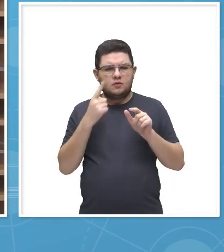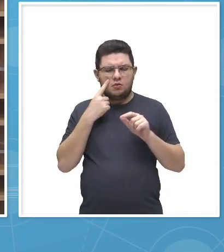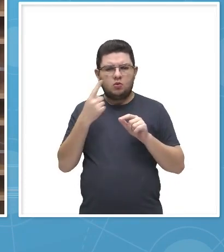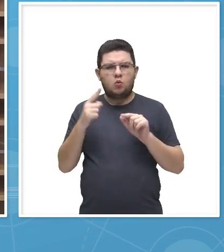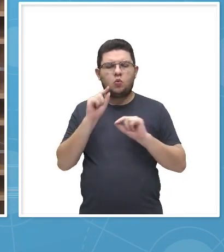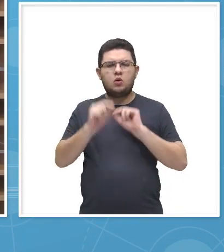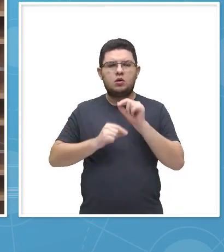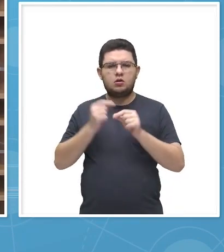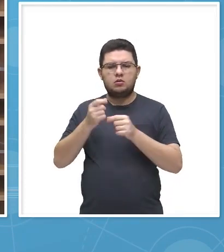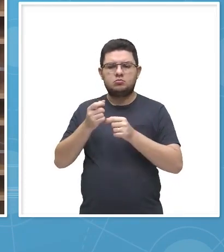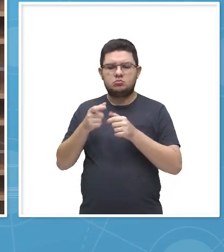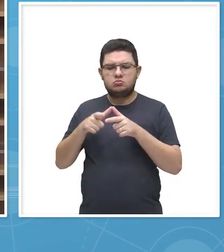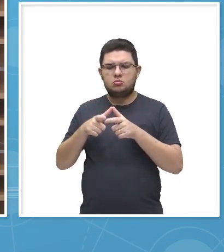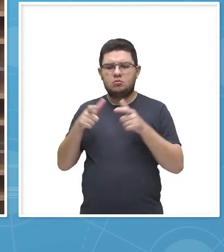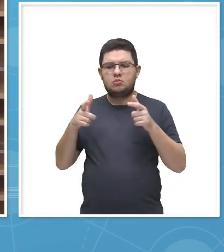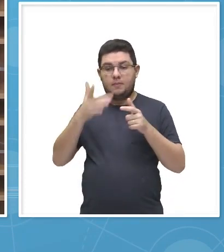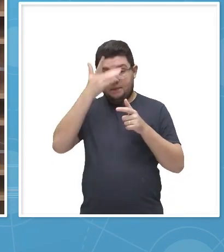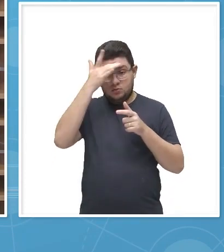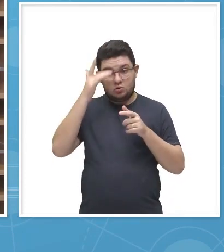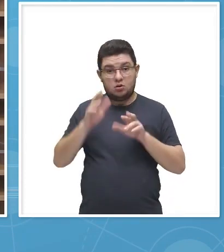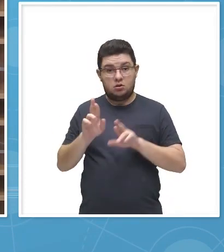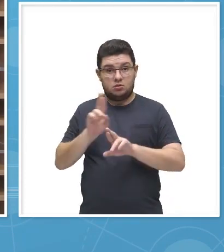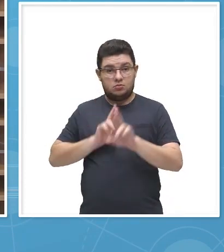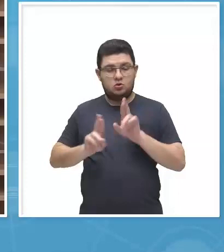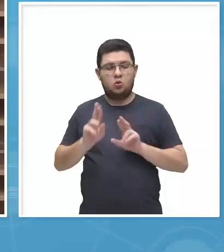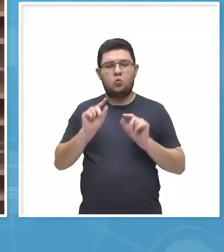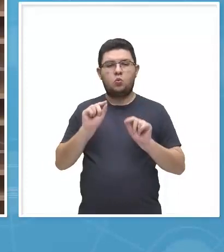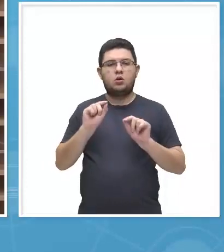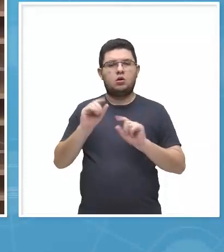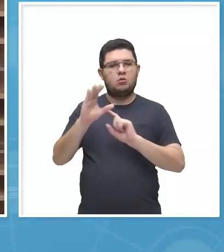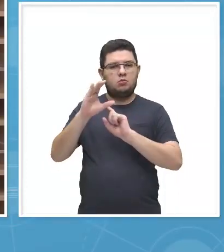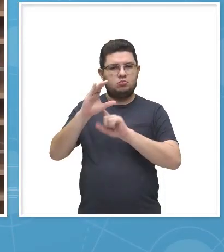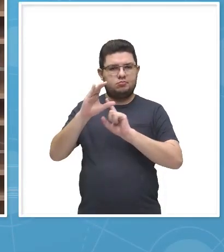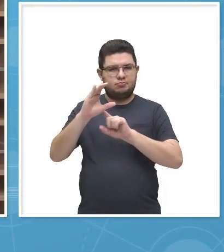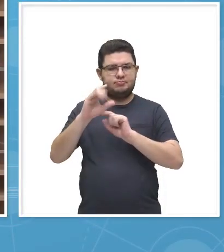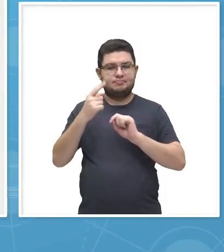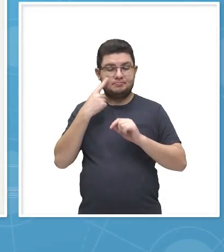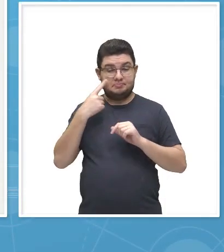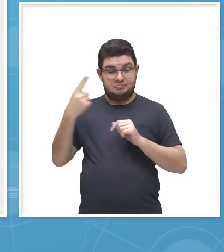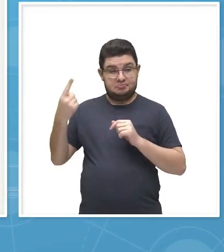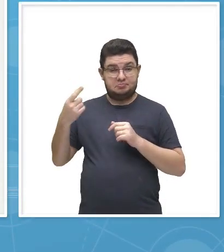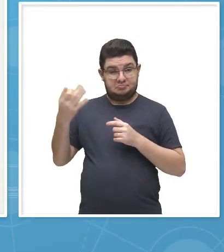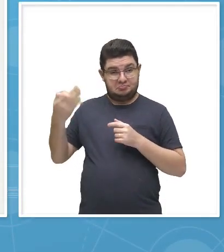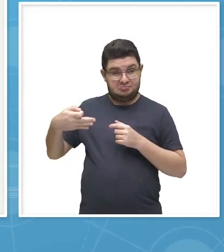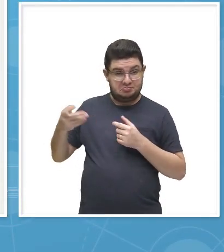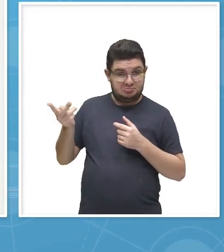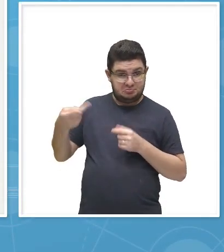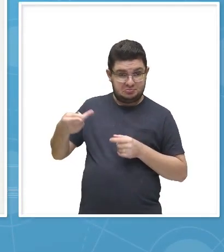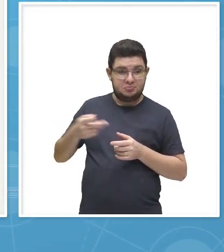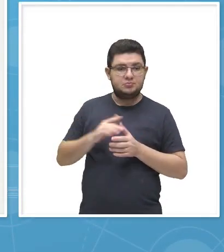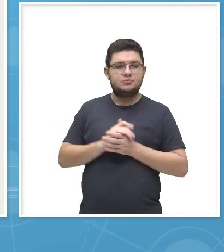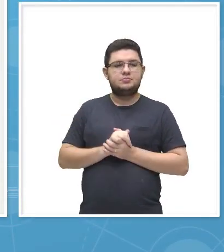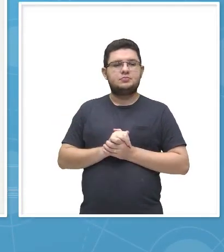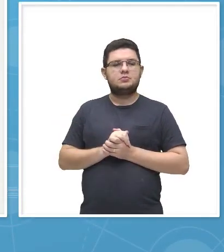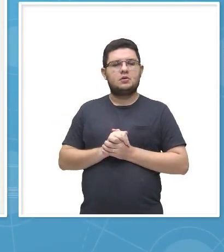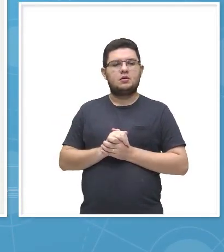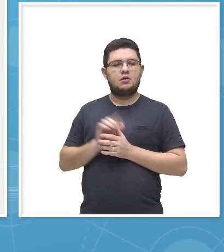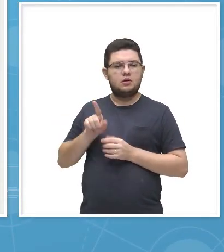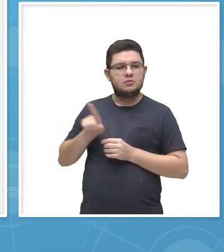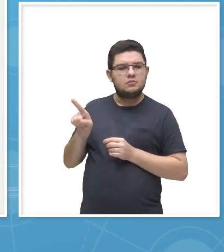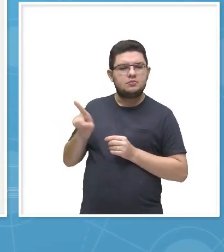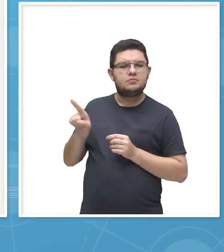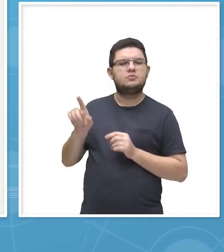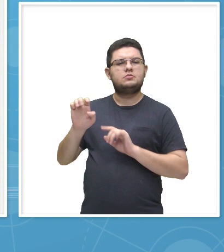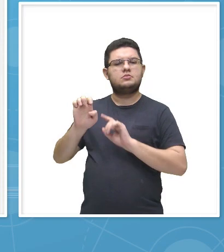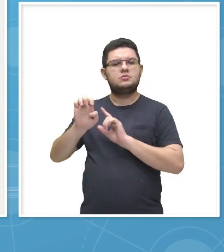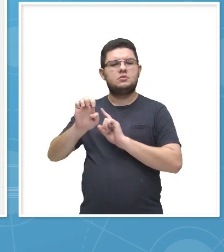a ler se certo vamos confirmar Neve pô vamos dar uma olhadinha aqui junto comigo Olha só nós temos aqui na valor e